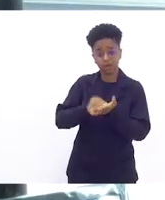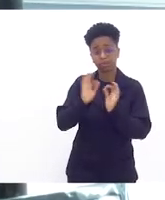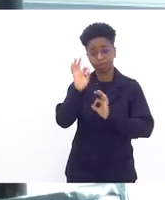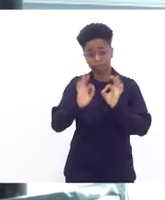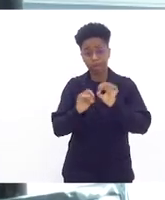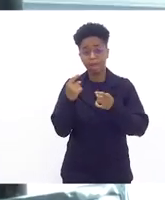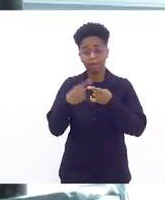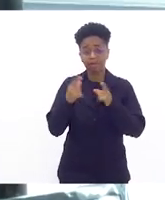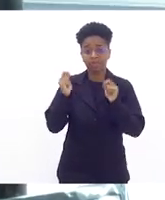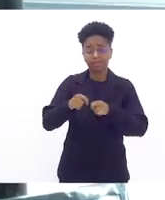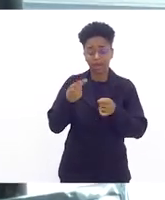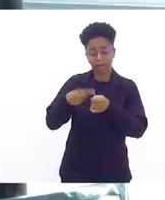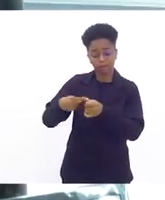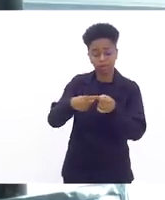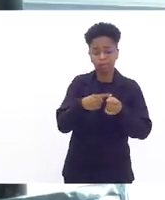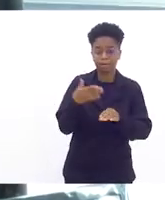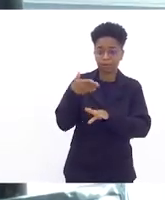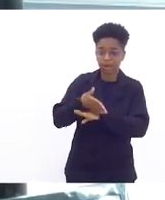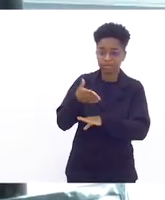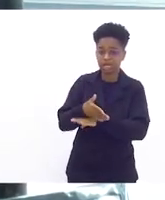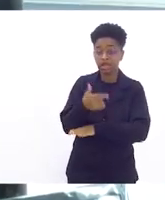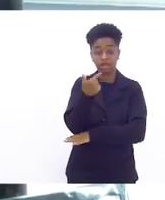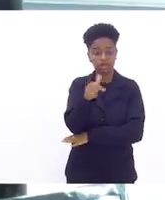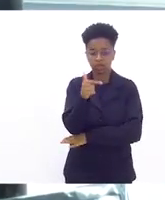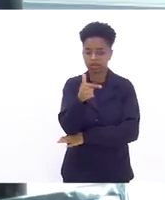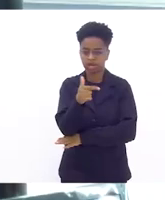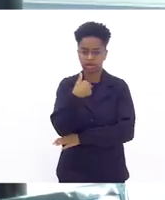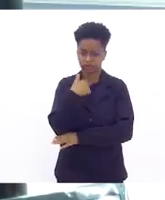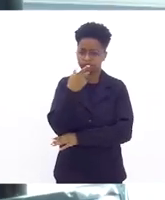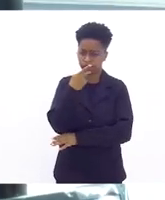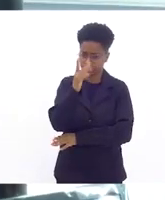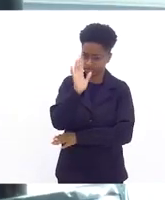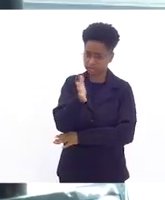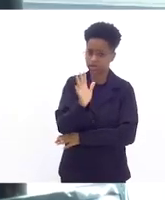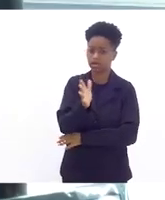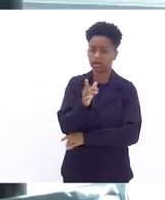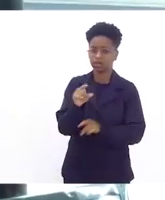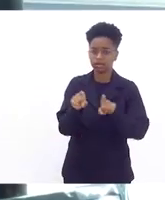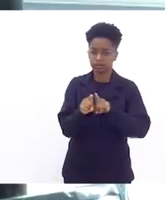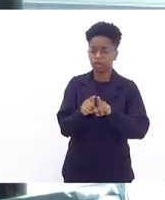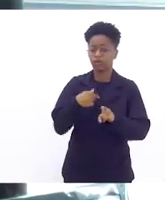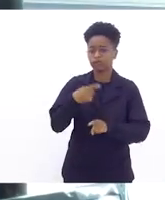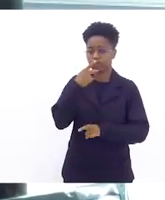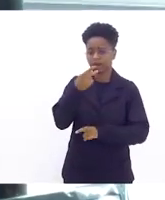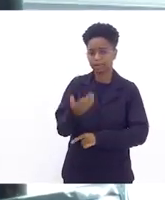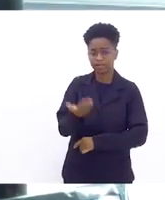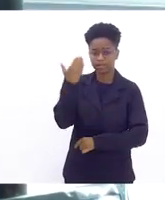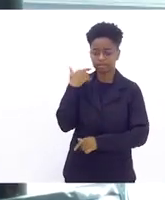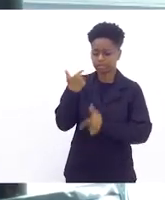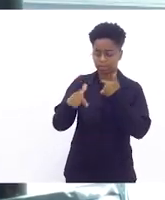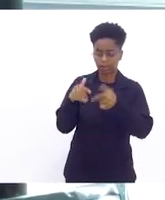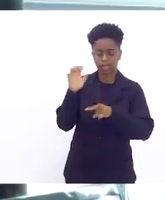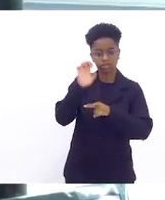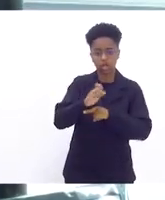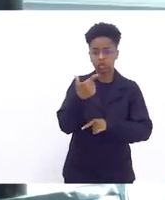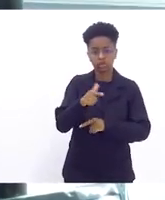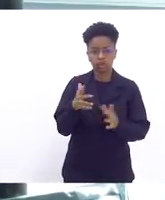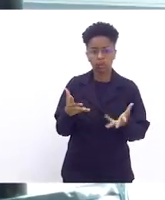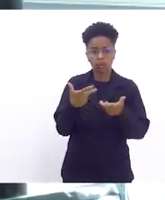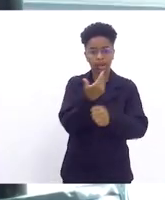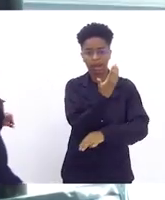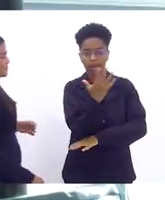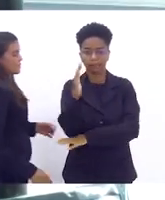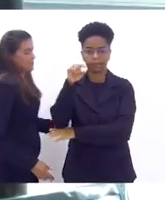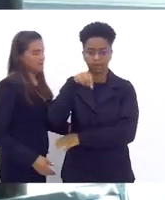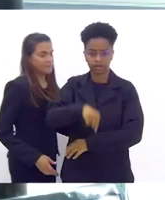participar não existe eu tenho falado isso falava inclusive quando tava no estado que não existe qualidade ambiental